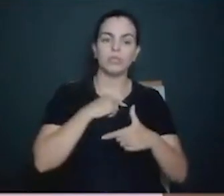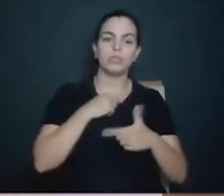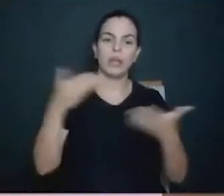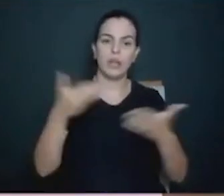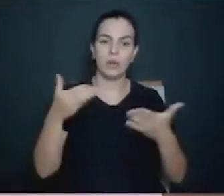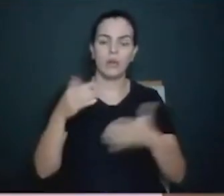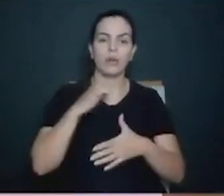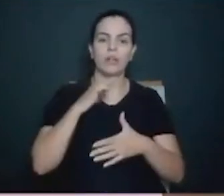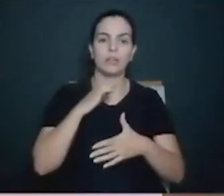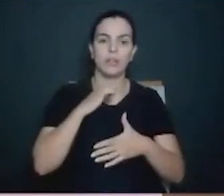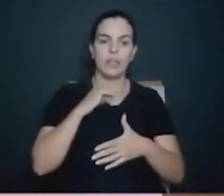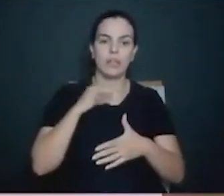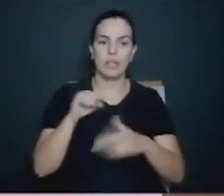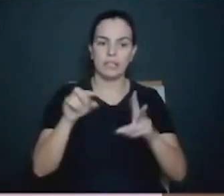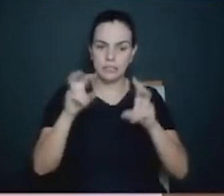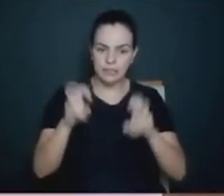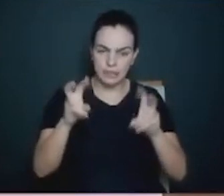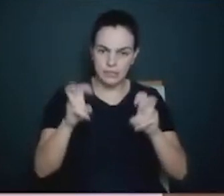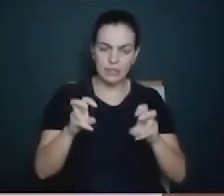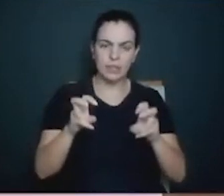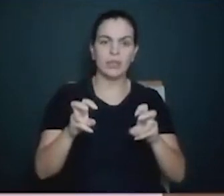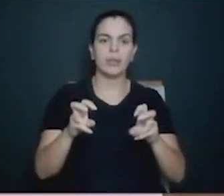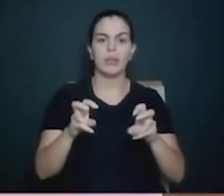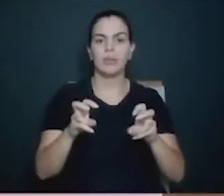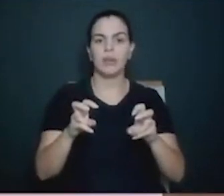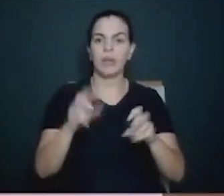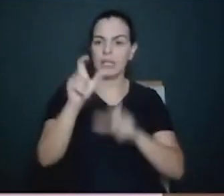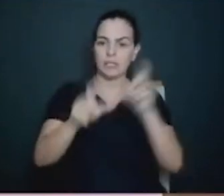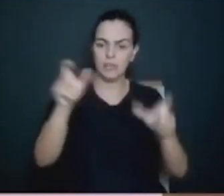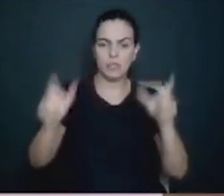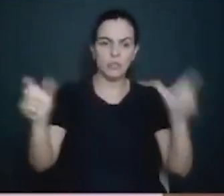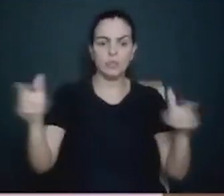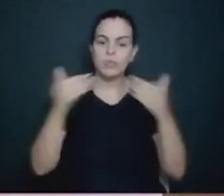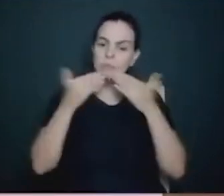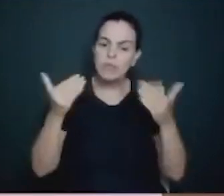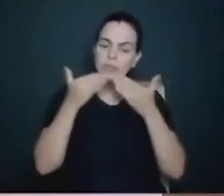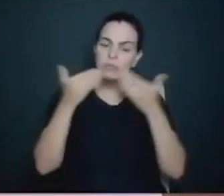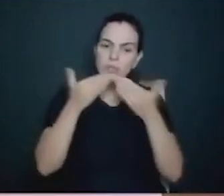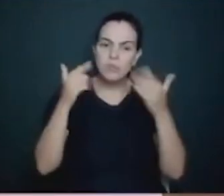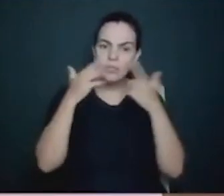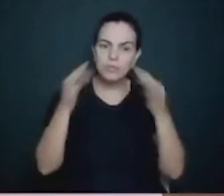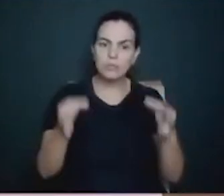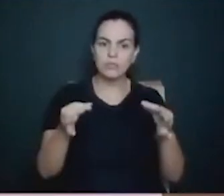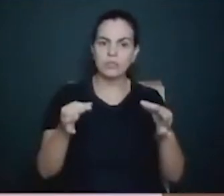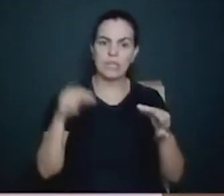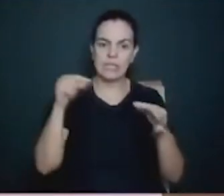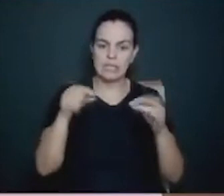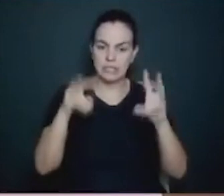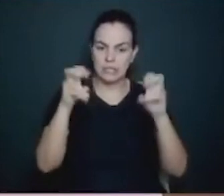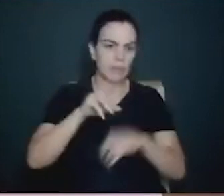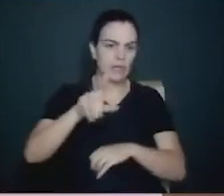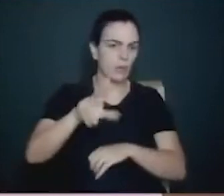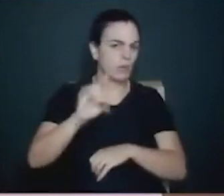esta demanda muito grande da população. Esta demanda, eu tenho certeza que não está só batendo na porta